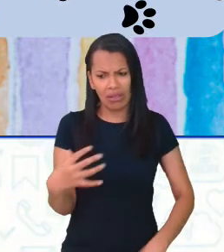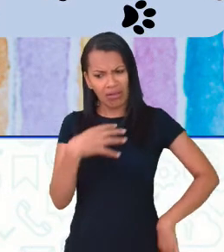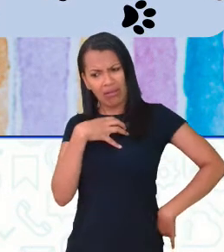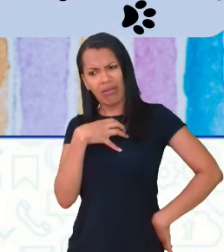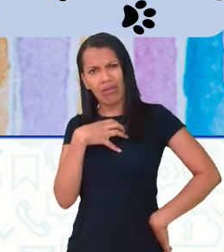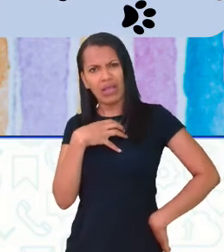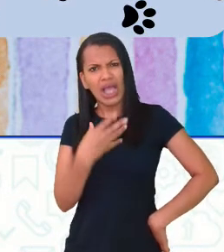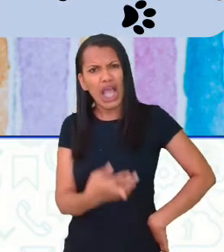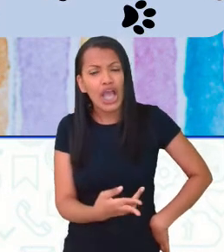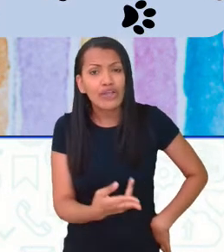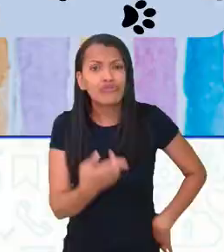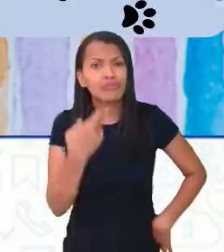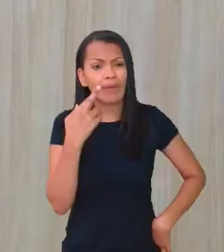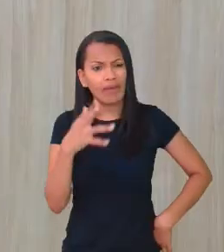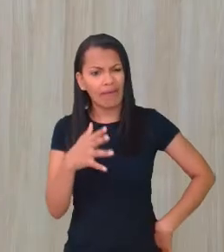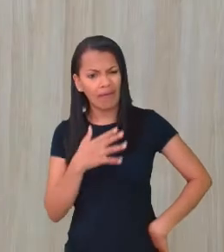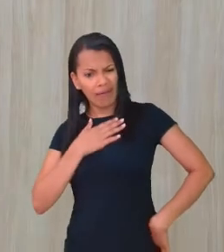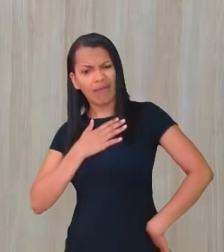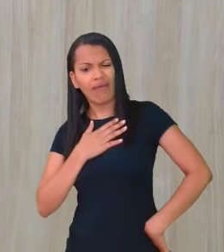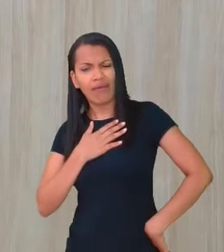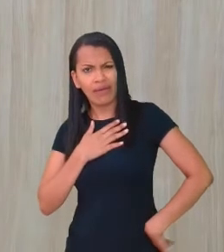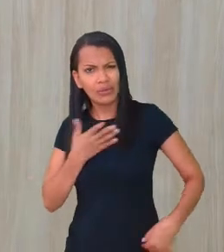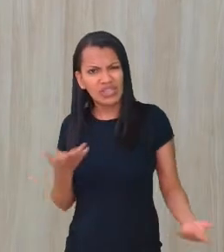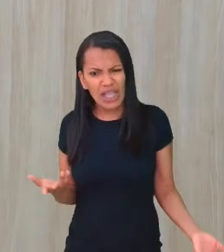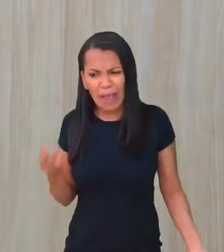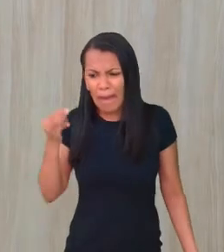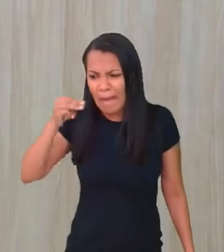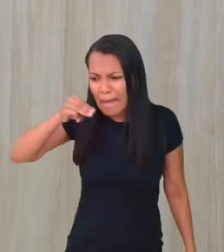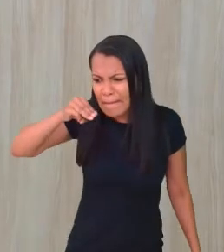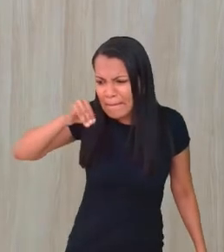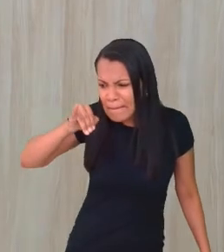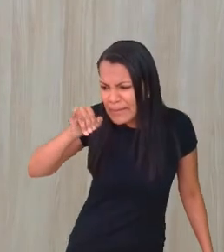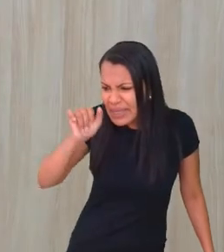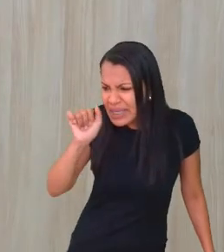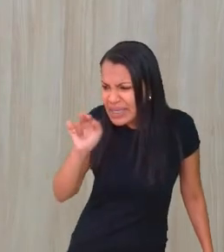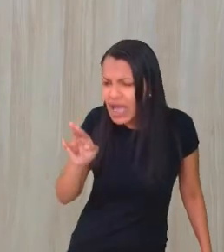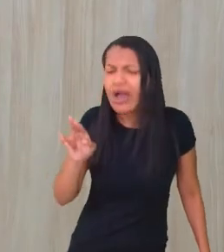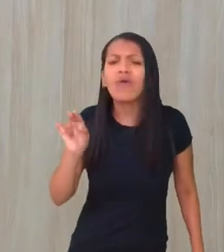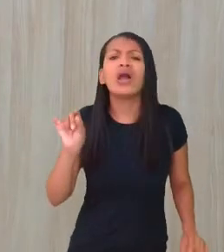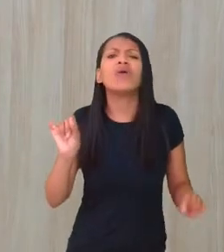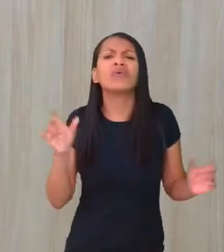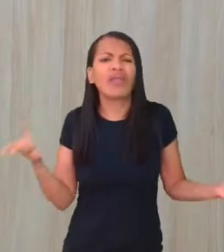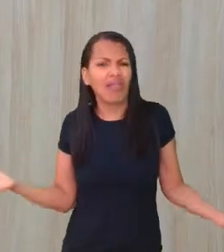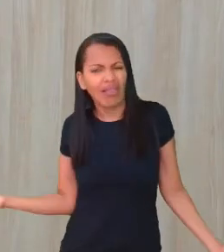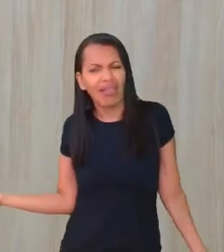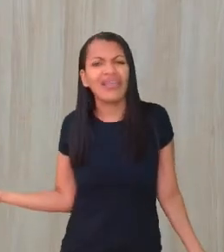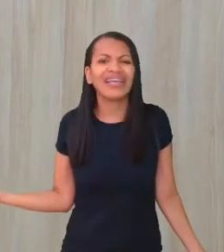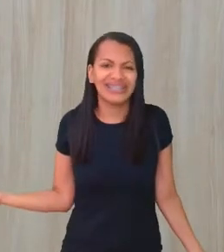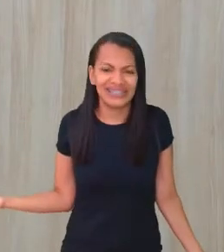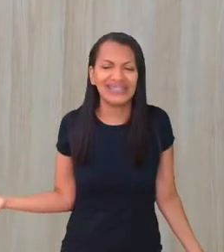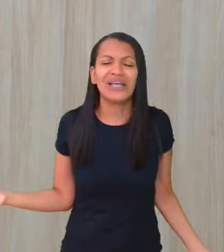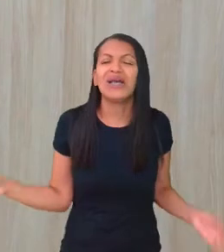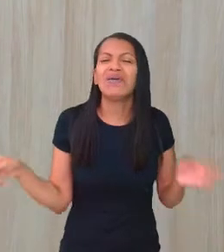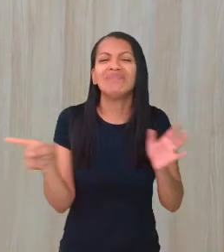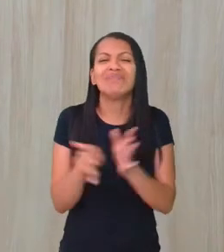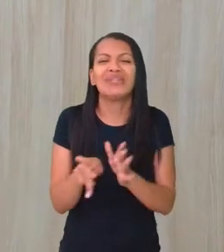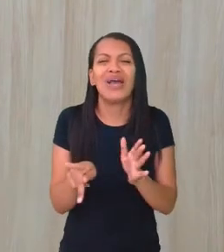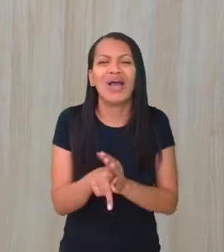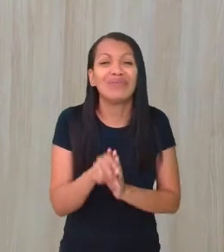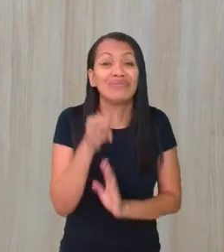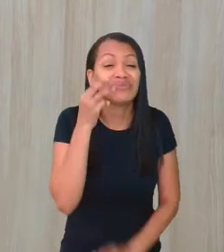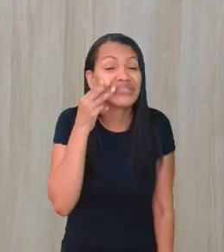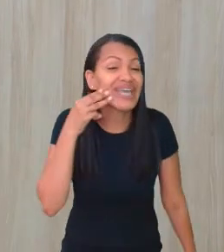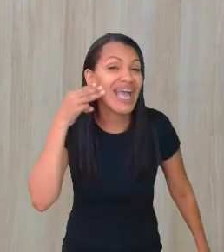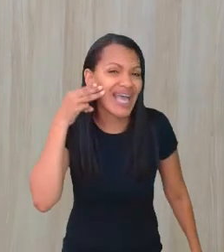pela resposta do filhote de cachorro, porque não é o que a gente espera que ele responda, porque a nossa perspectiva sobre